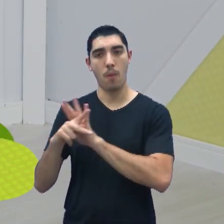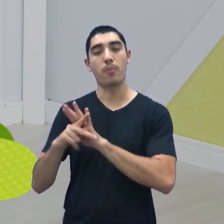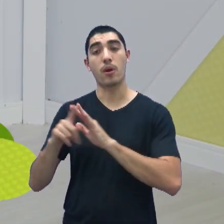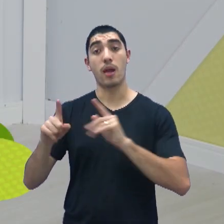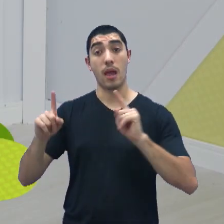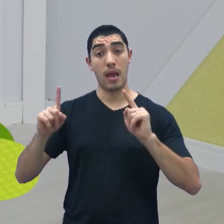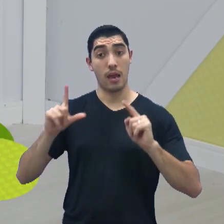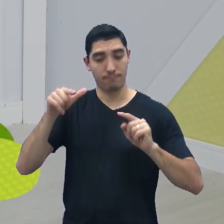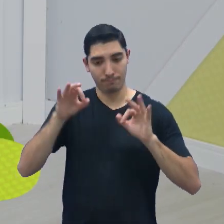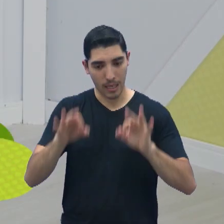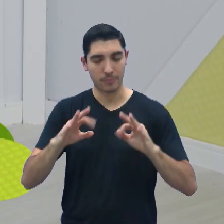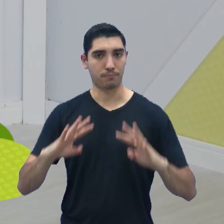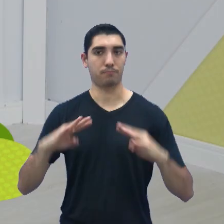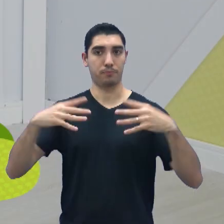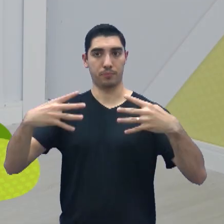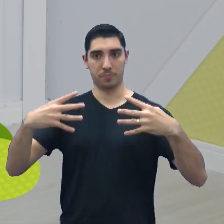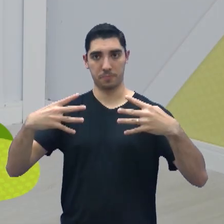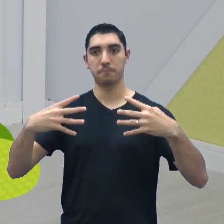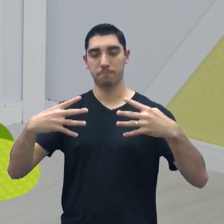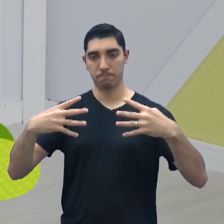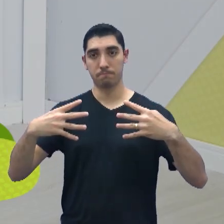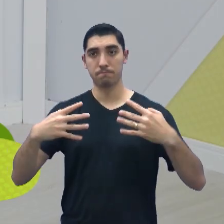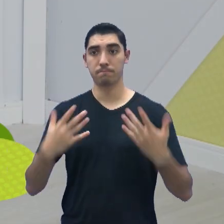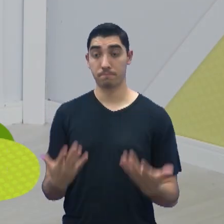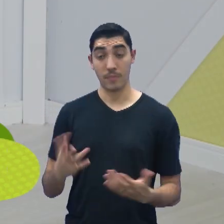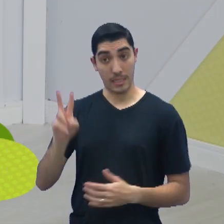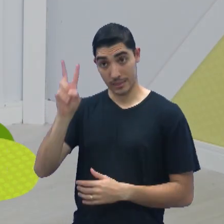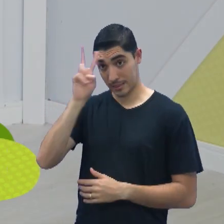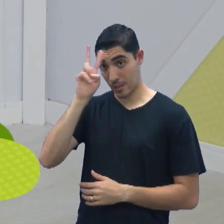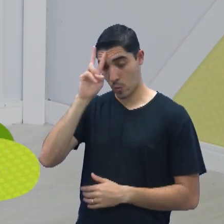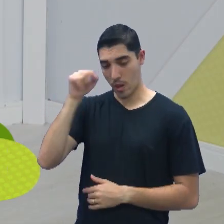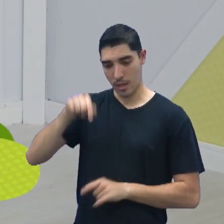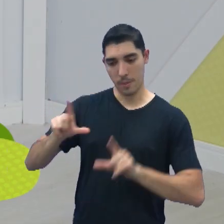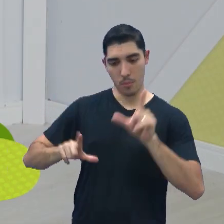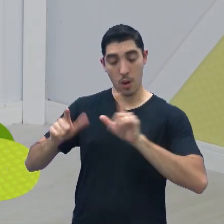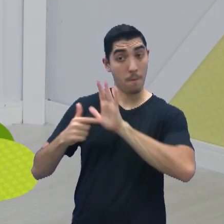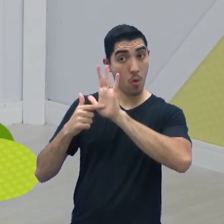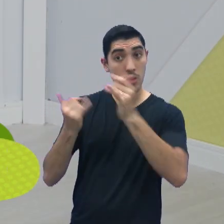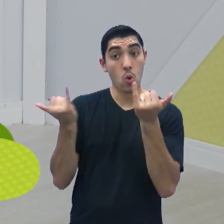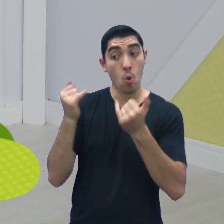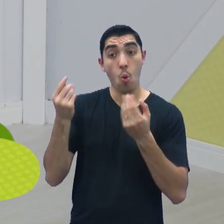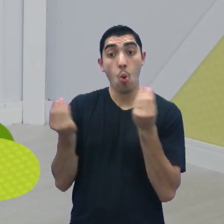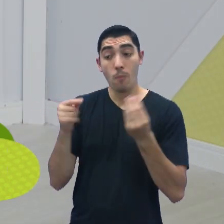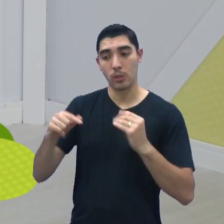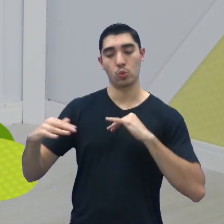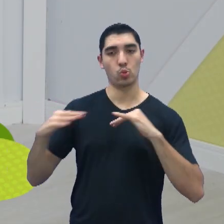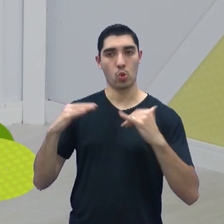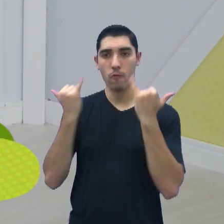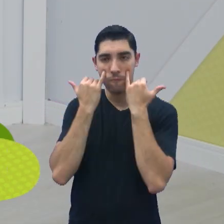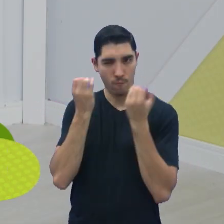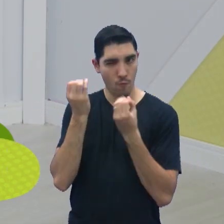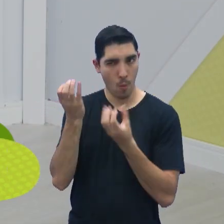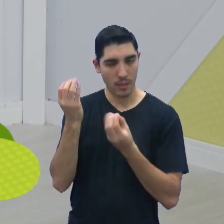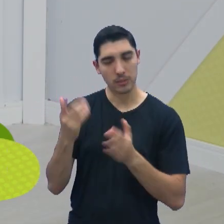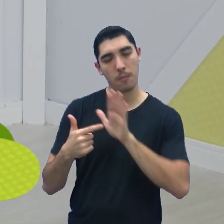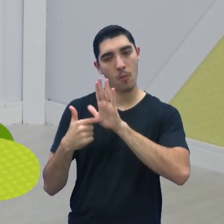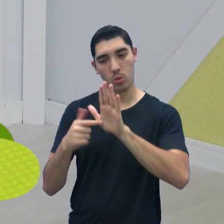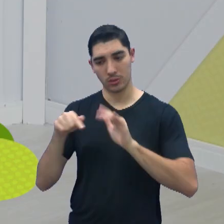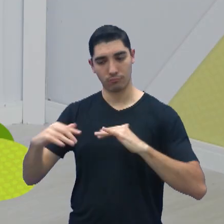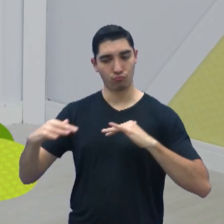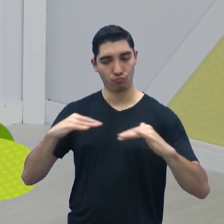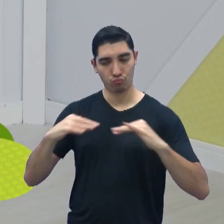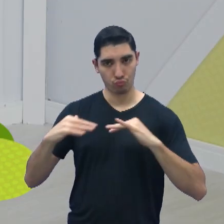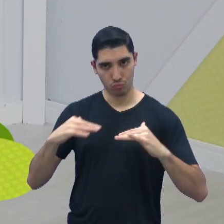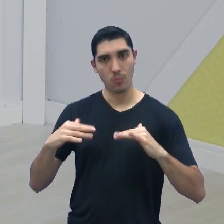playoffs de quartas de final. Segunda-feira, todos os detalhes para você aqui no Hora do Esporte sobre esse primeiro confronto na fase de realinhamento do